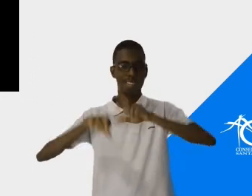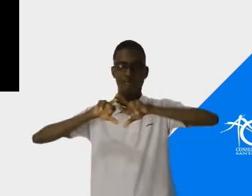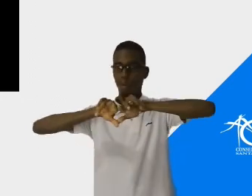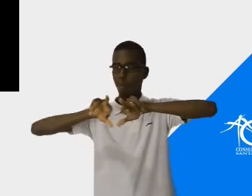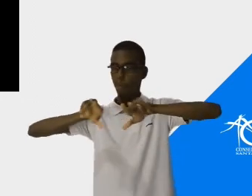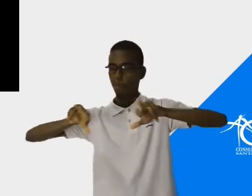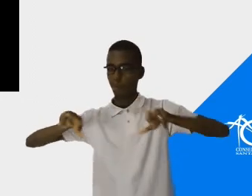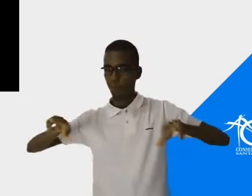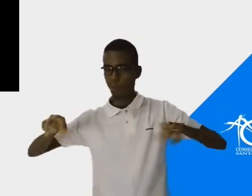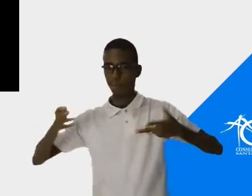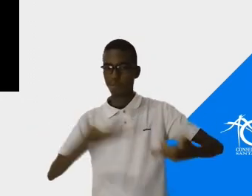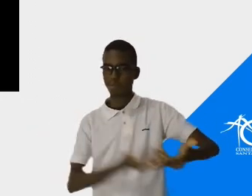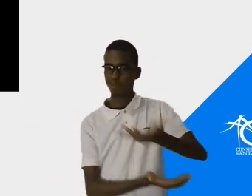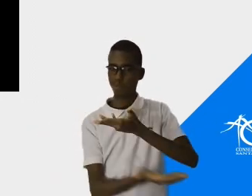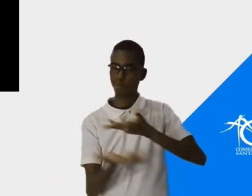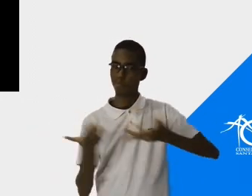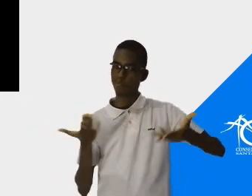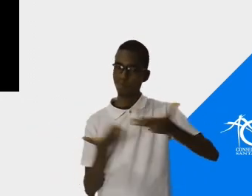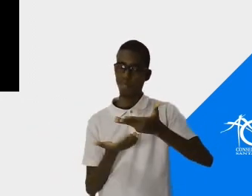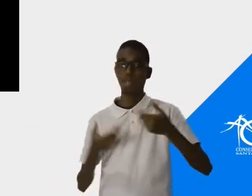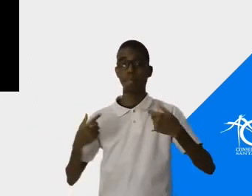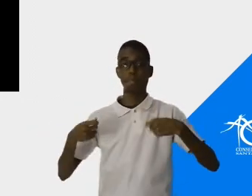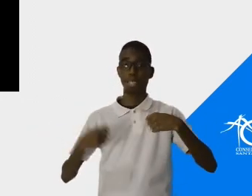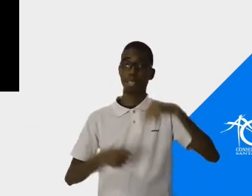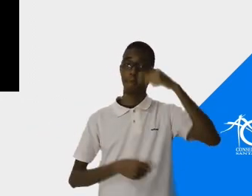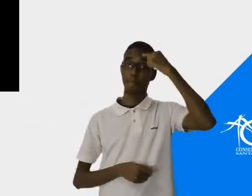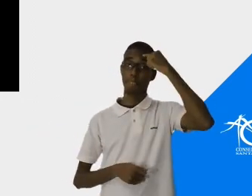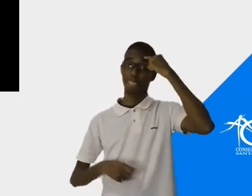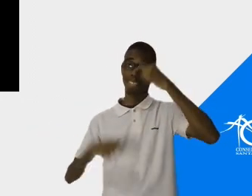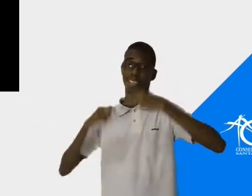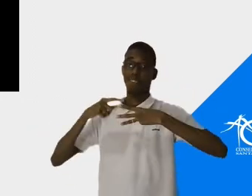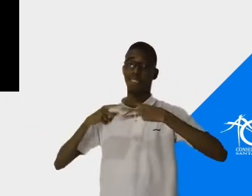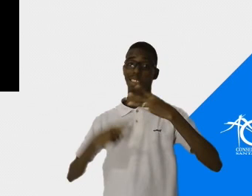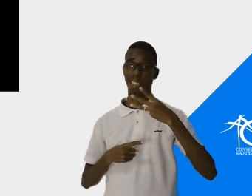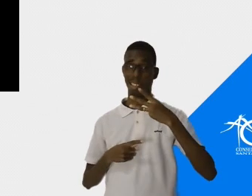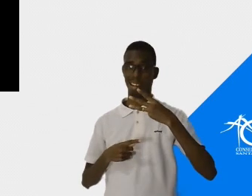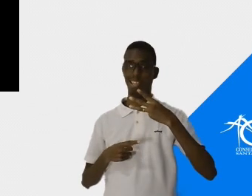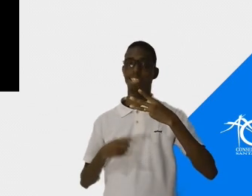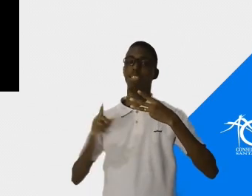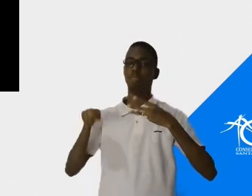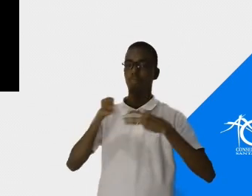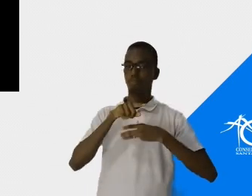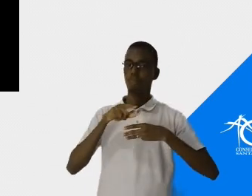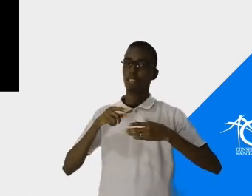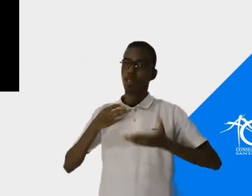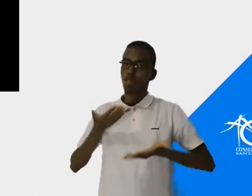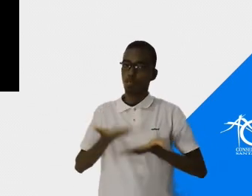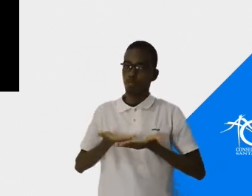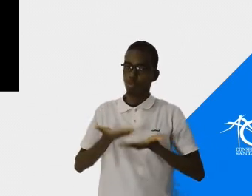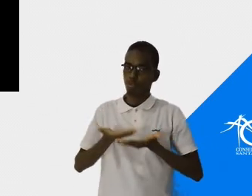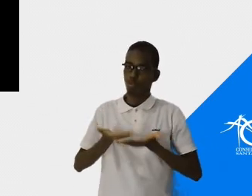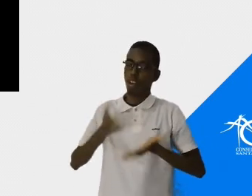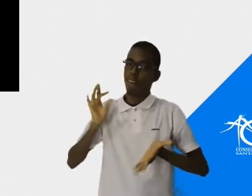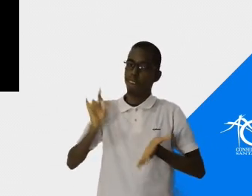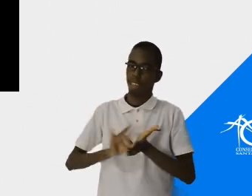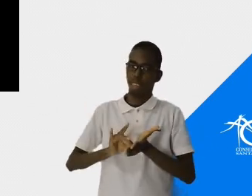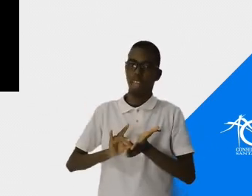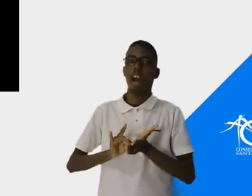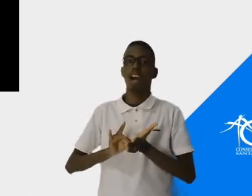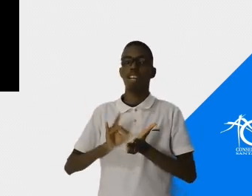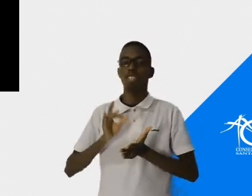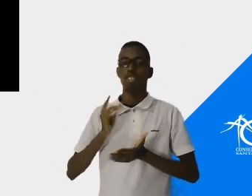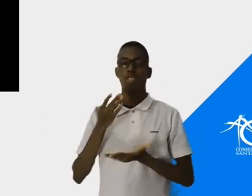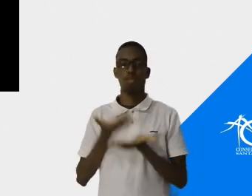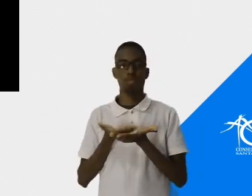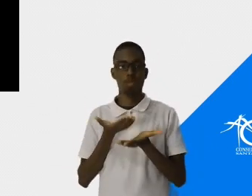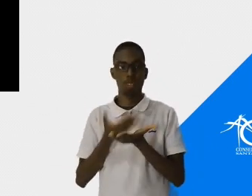pensar numa tríade, né? Então, você tem que estudar de verdade, você tem que buscar uma experiência prático-clínica